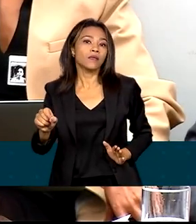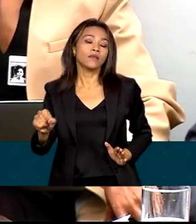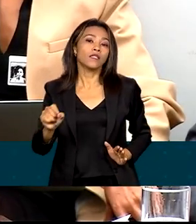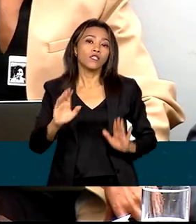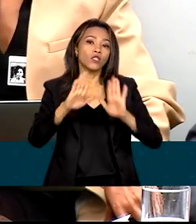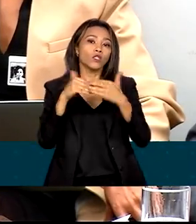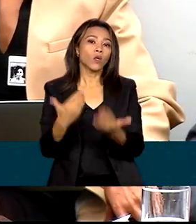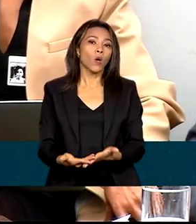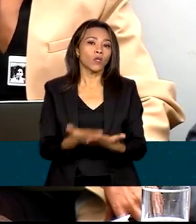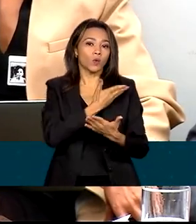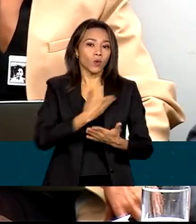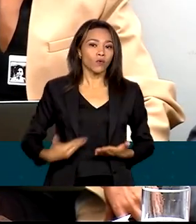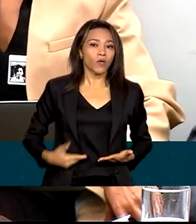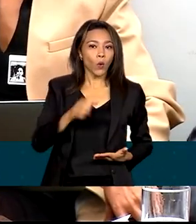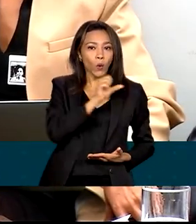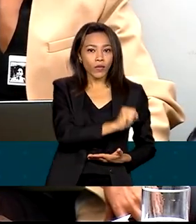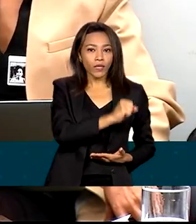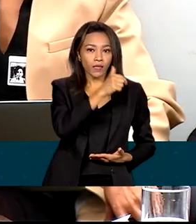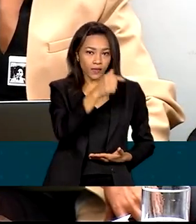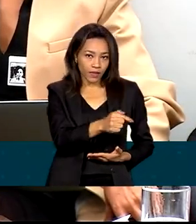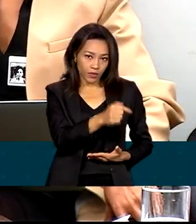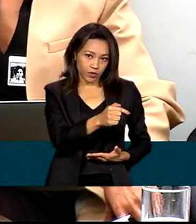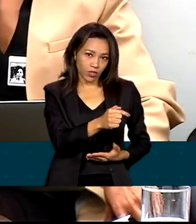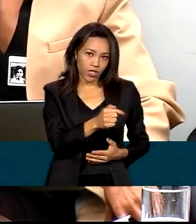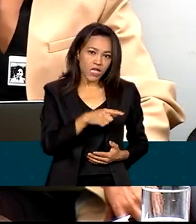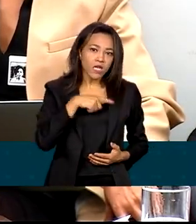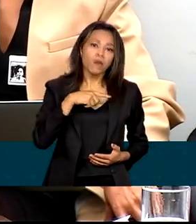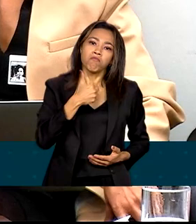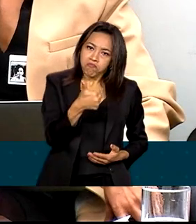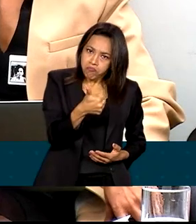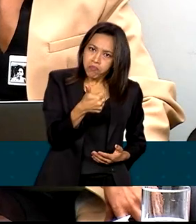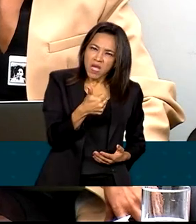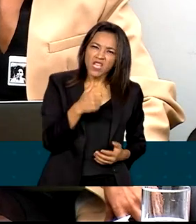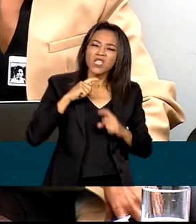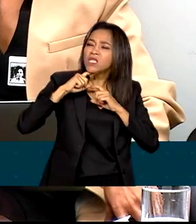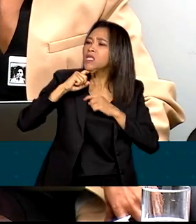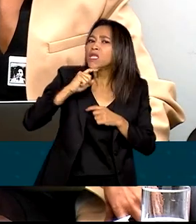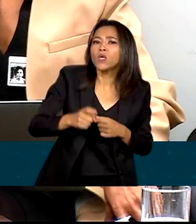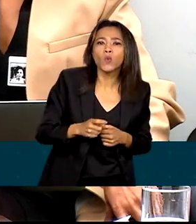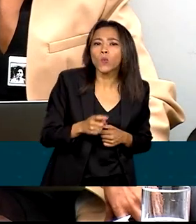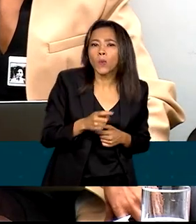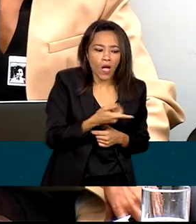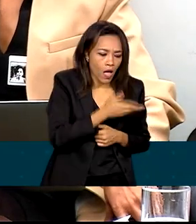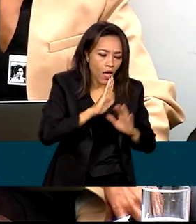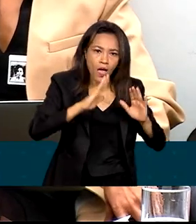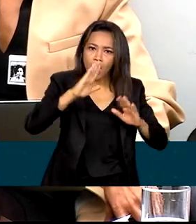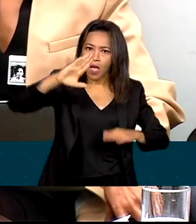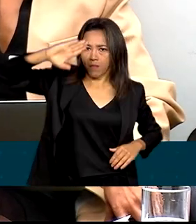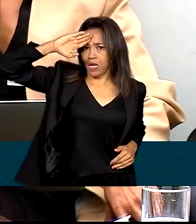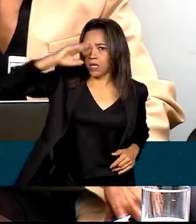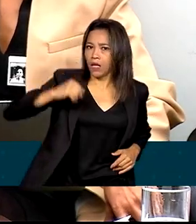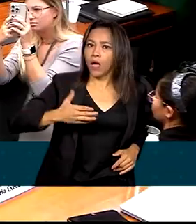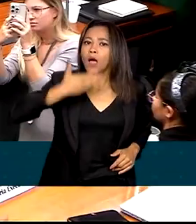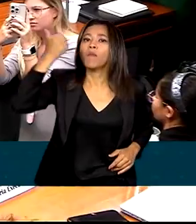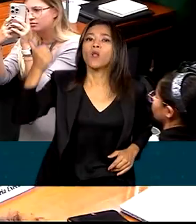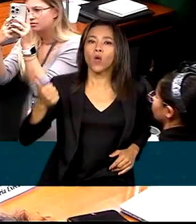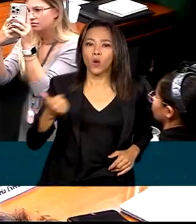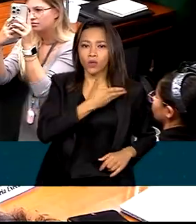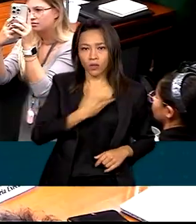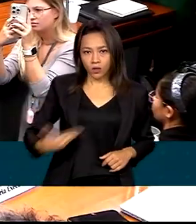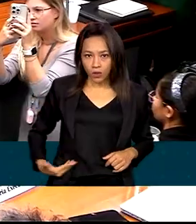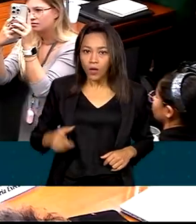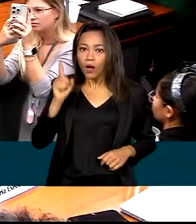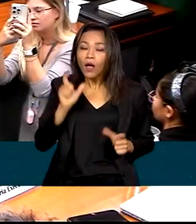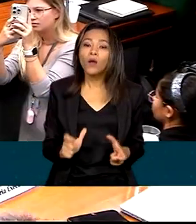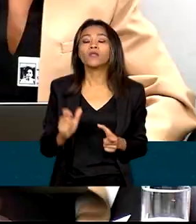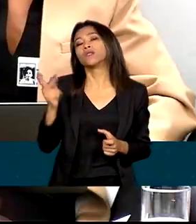do Brasil 87 São Números nenhum é militar nenhum é militar melhor escola pública do Brasil no Ceará o programa